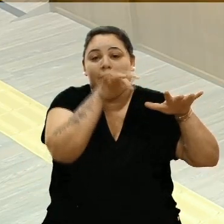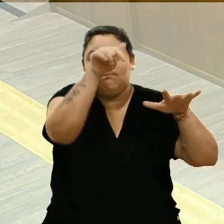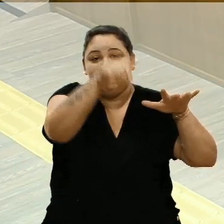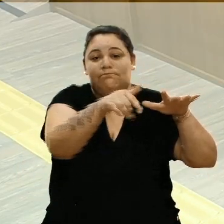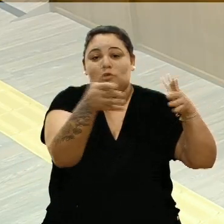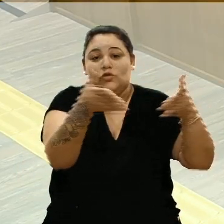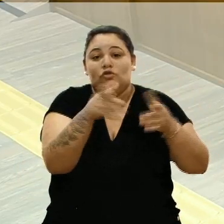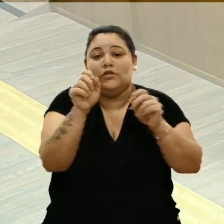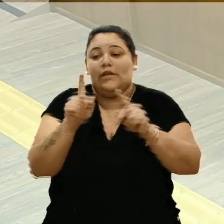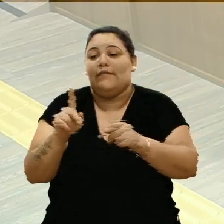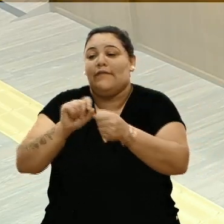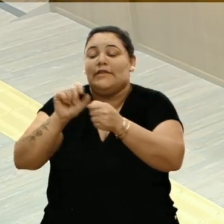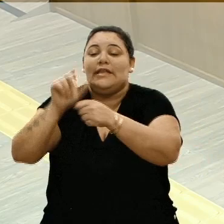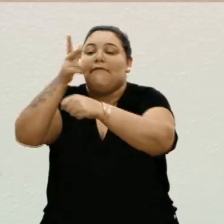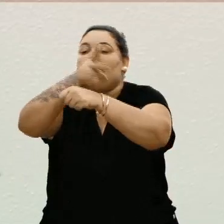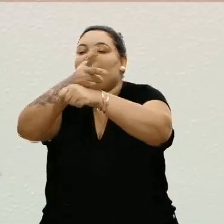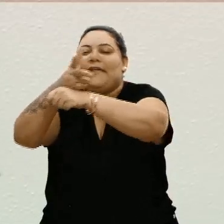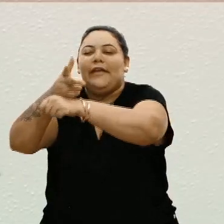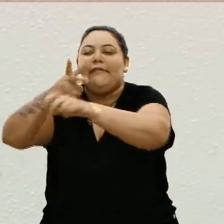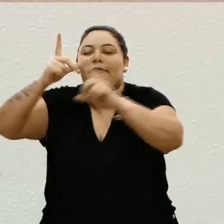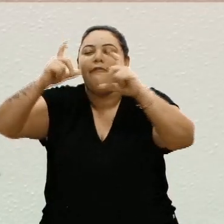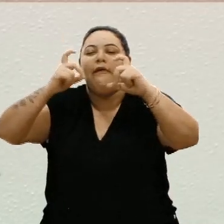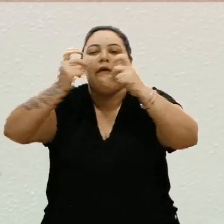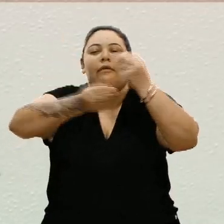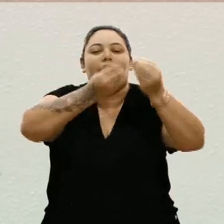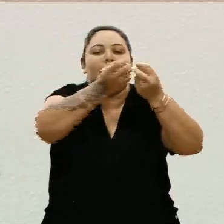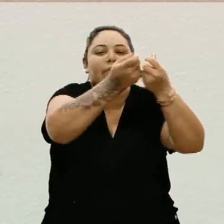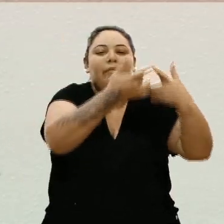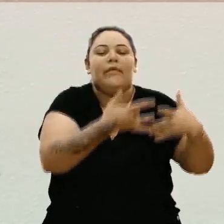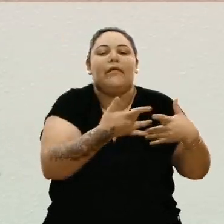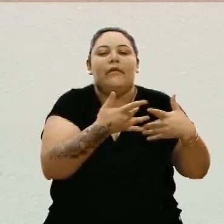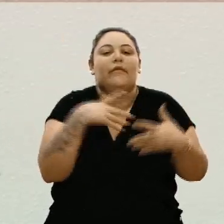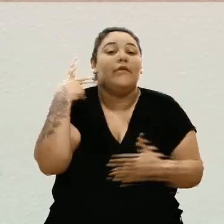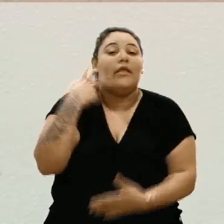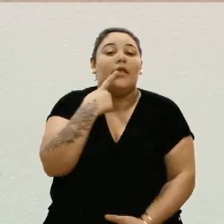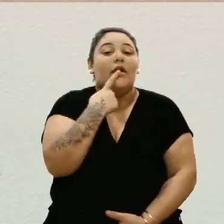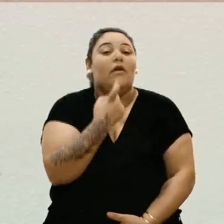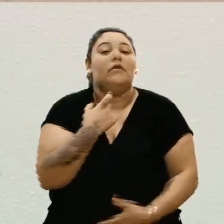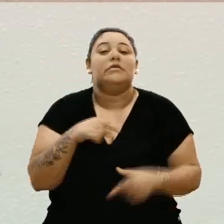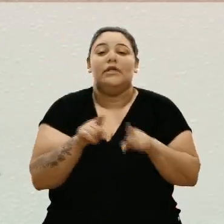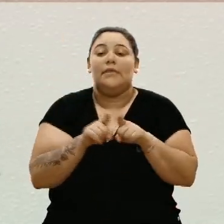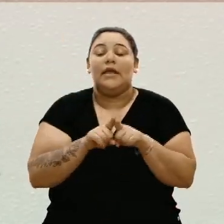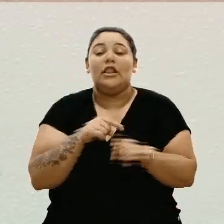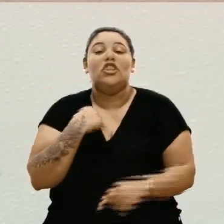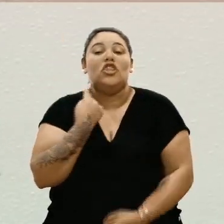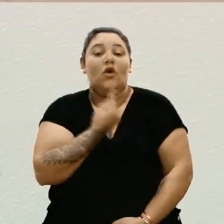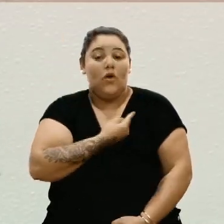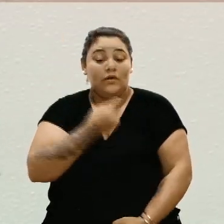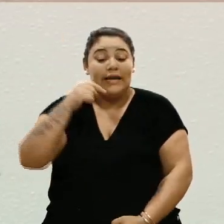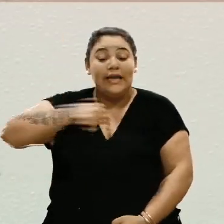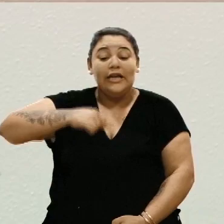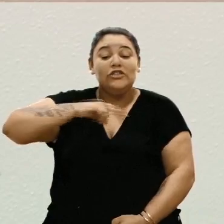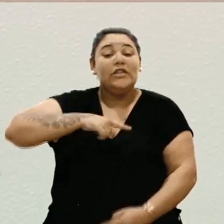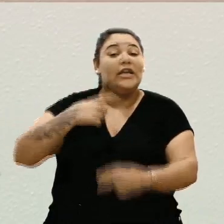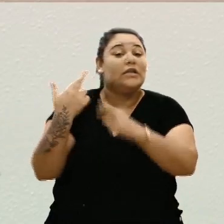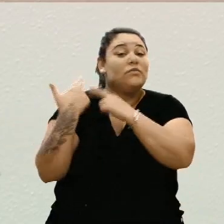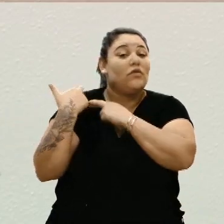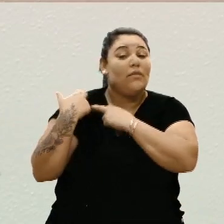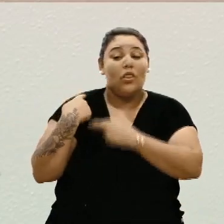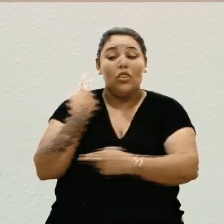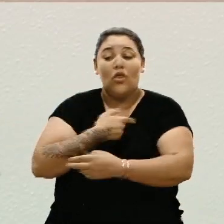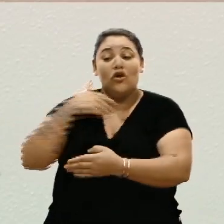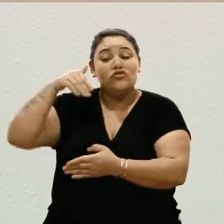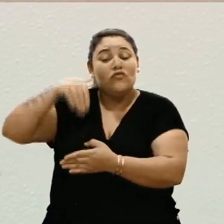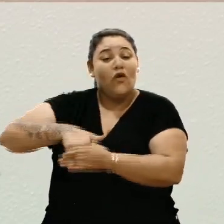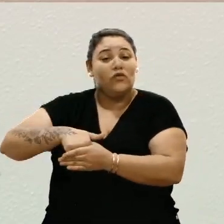fazer vídeo, foto, e como diz a vereadora Rose, a gente aqui tem responsabilidade com o nosso voto e a gente vota